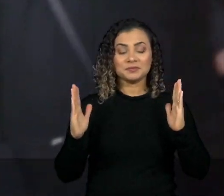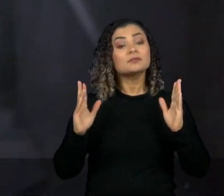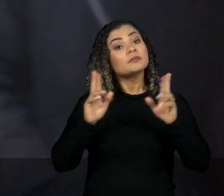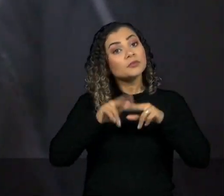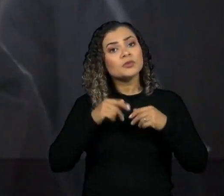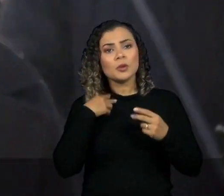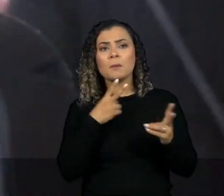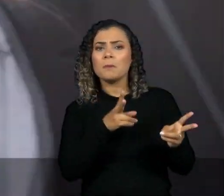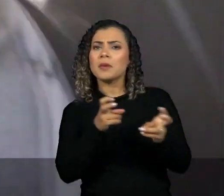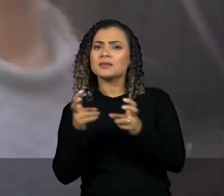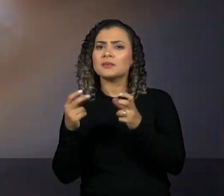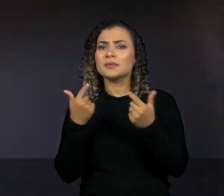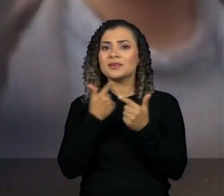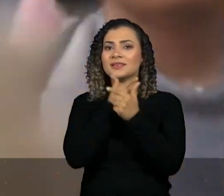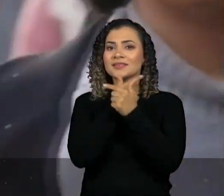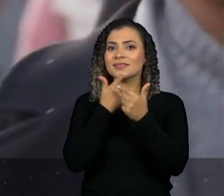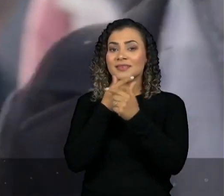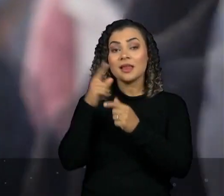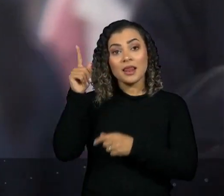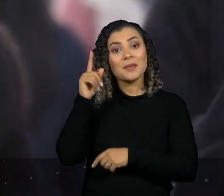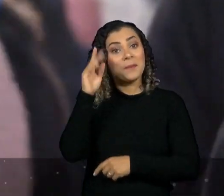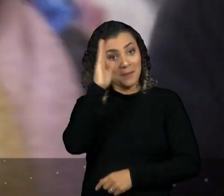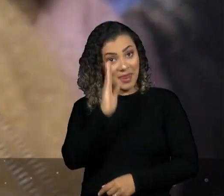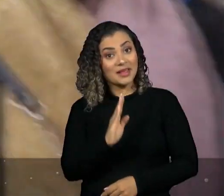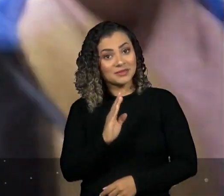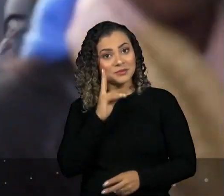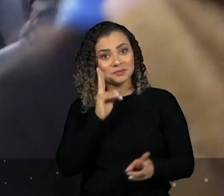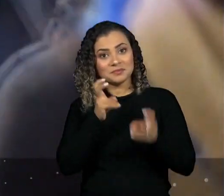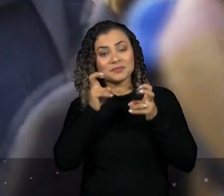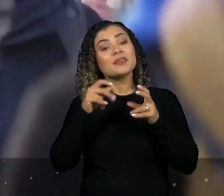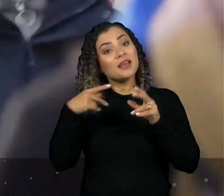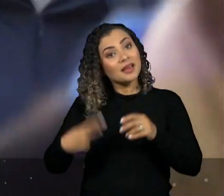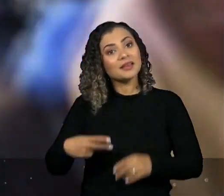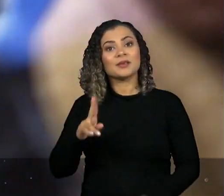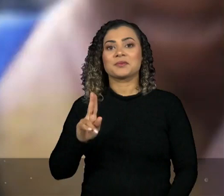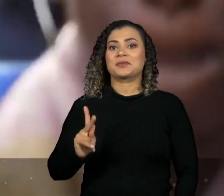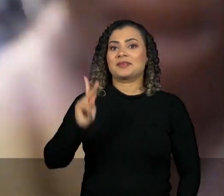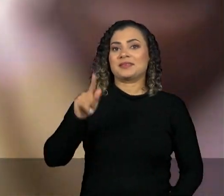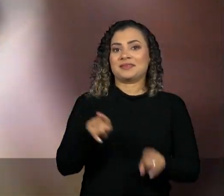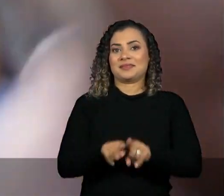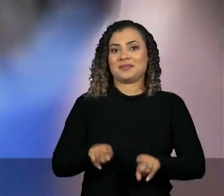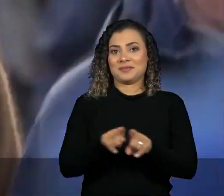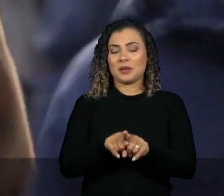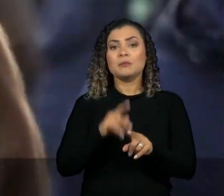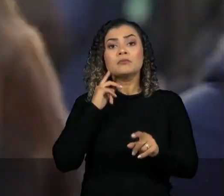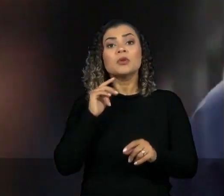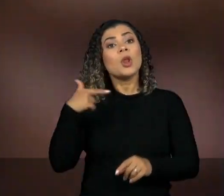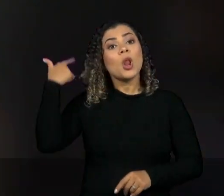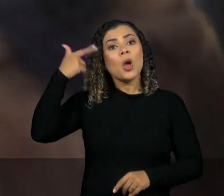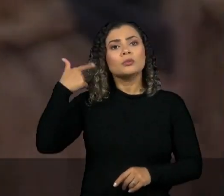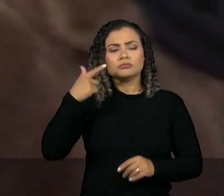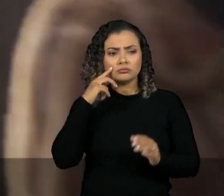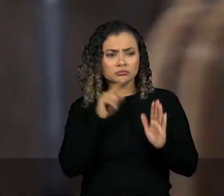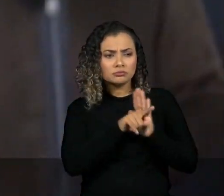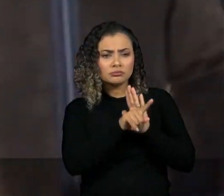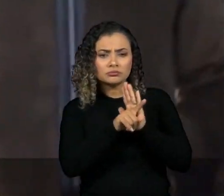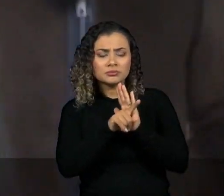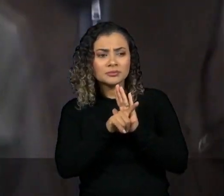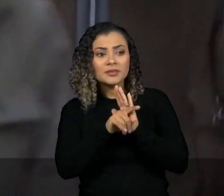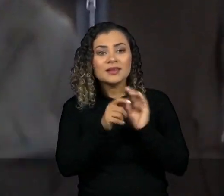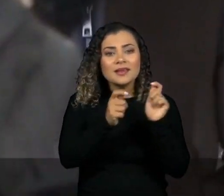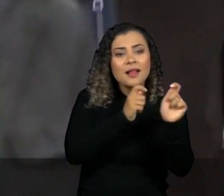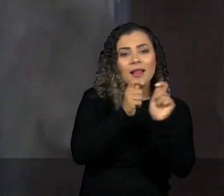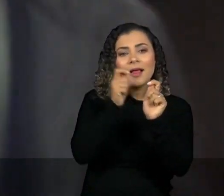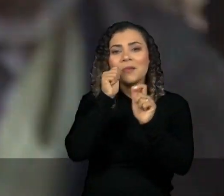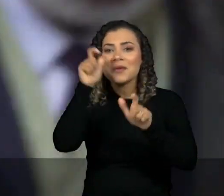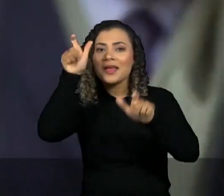dessa troca espontânea de sorrisos no Brasil. E aqui no Reino Unido também acontece bastante. A gente foi para as ruas de Londres para conversar com essas mulheres negras